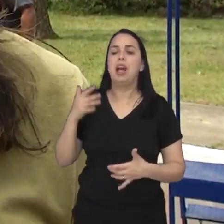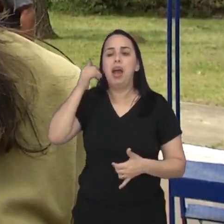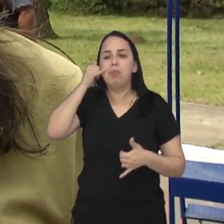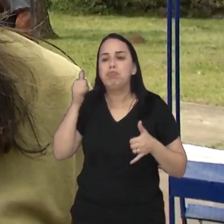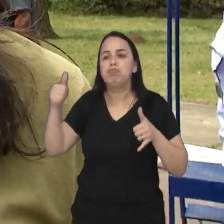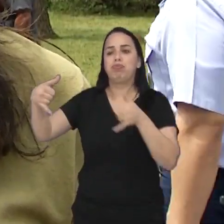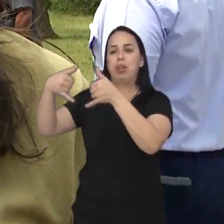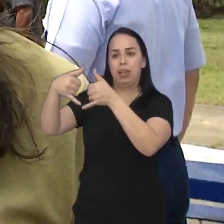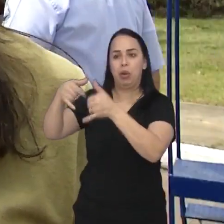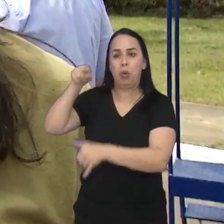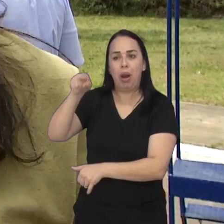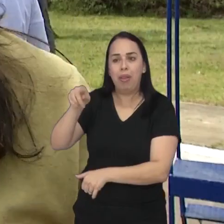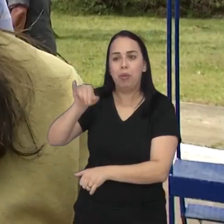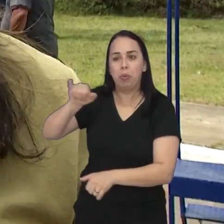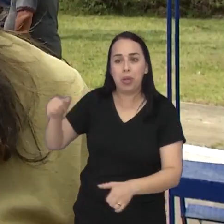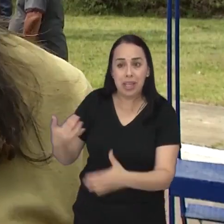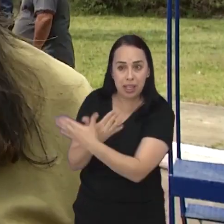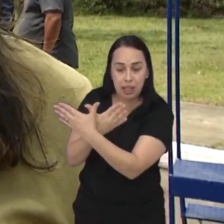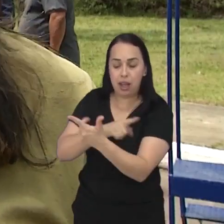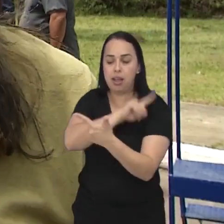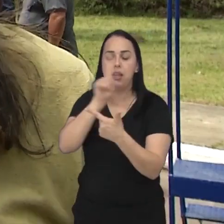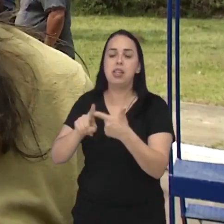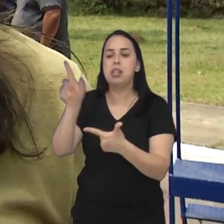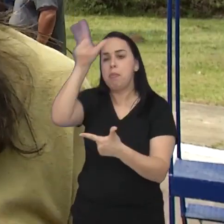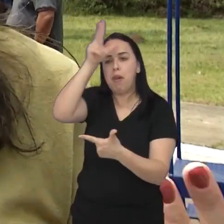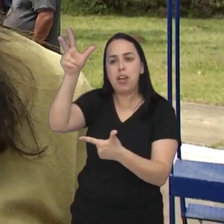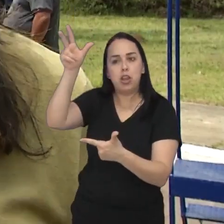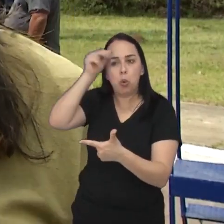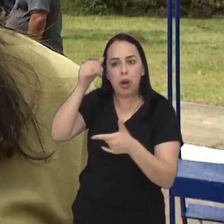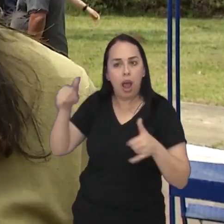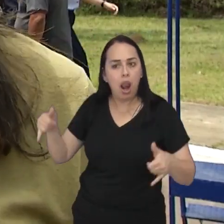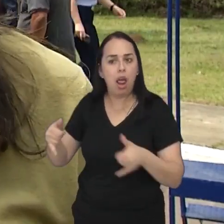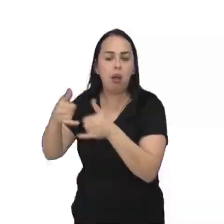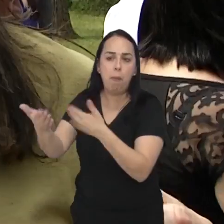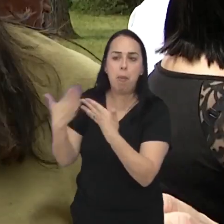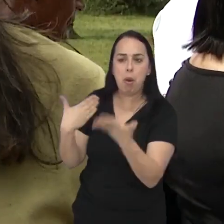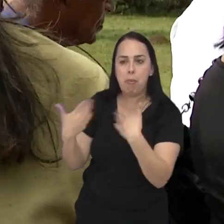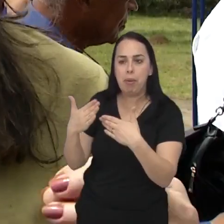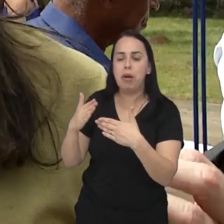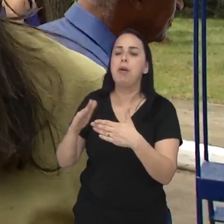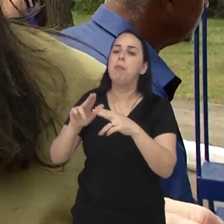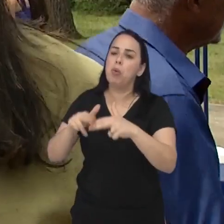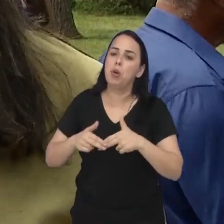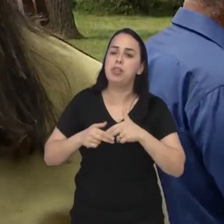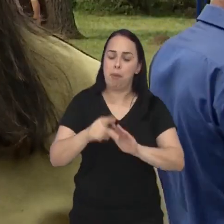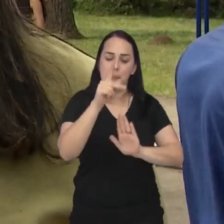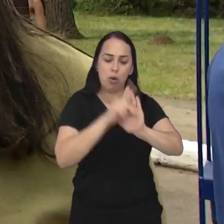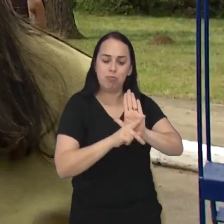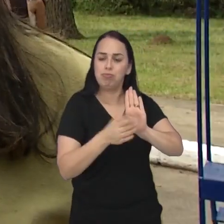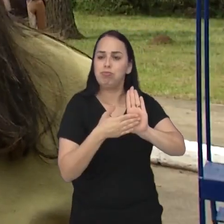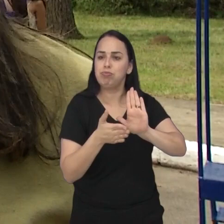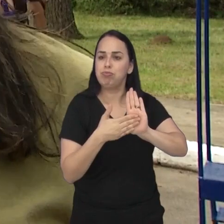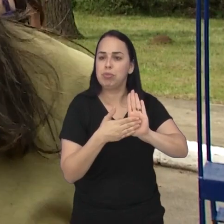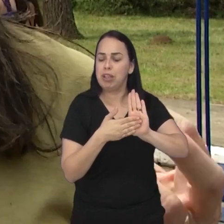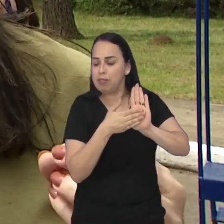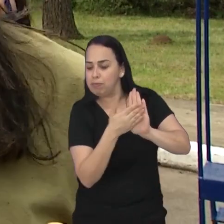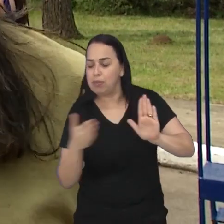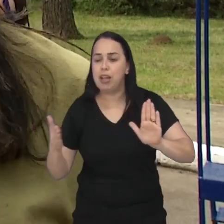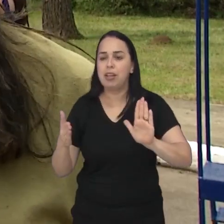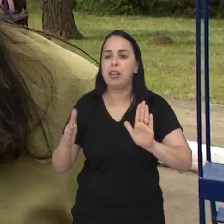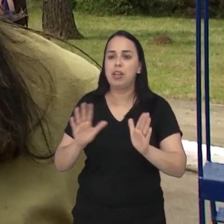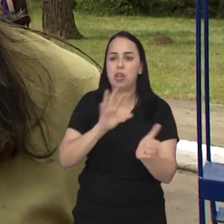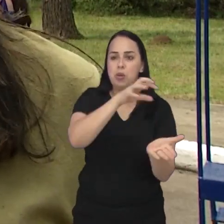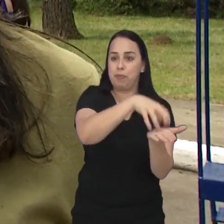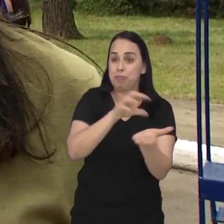e prontamente nós entramos em contato com o ITA e com a Prefeitura de São José. Esse foi um dos grandes resultados do projeto, colocar